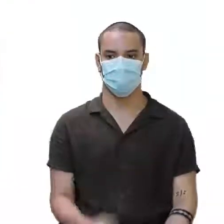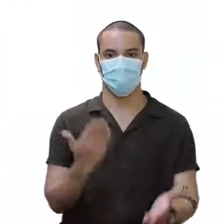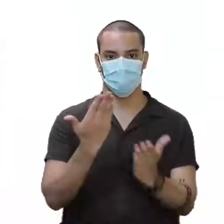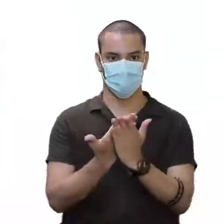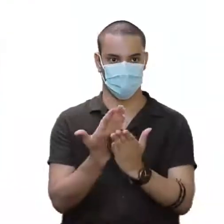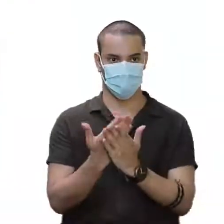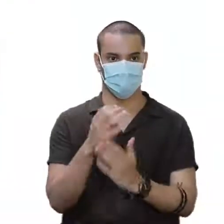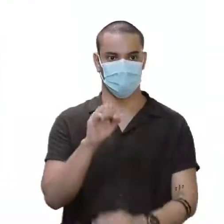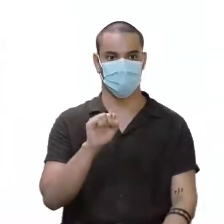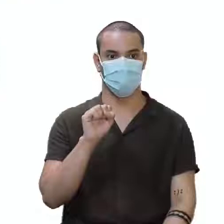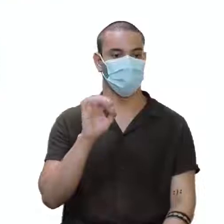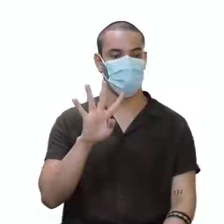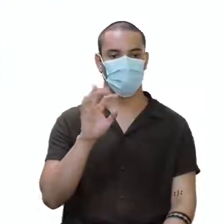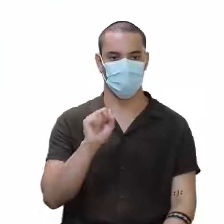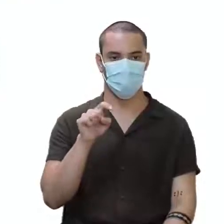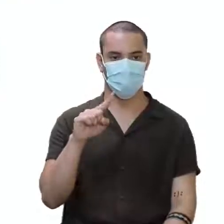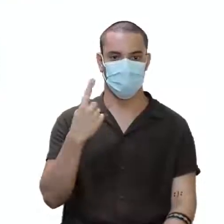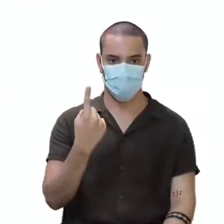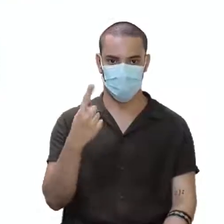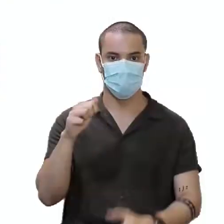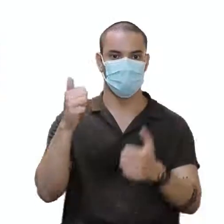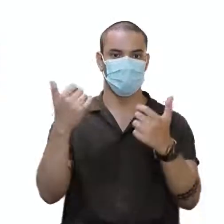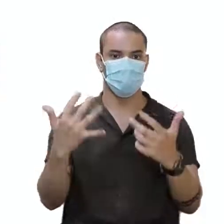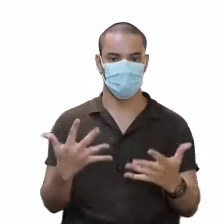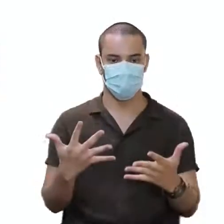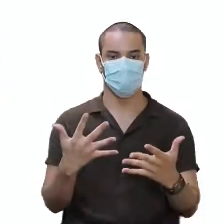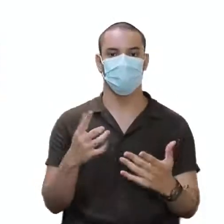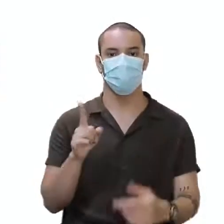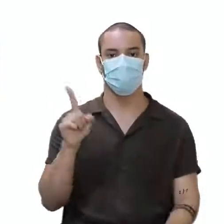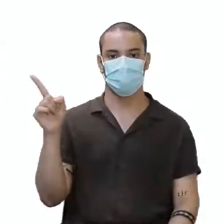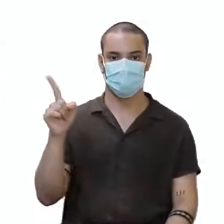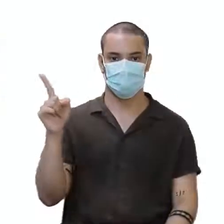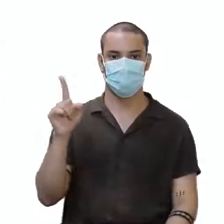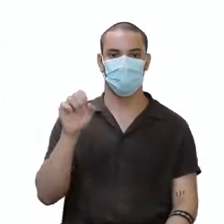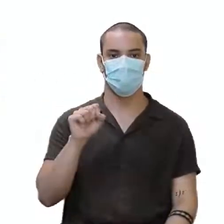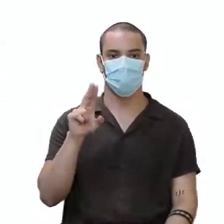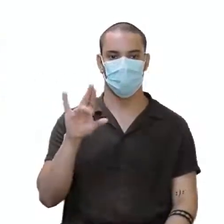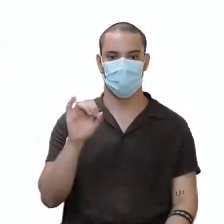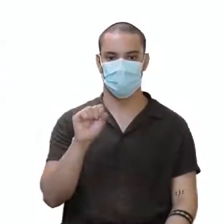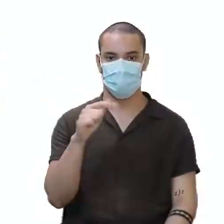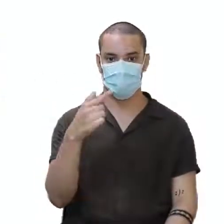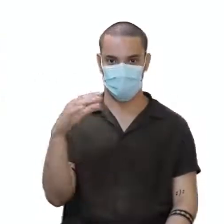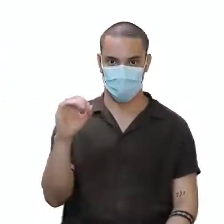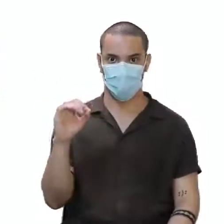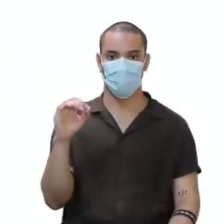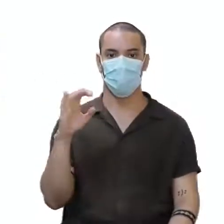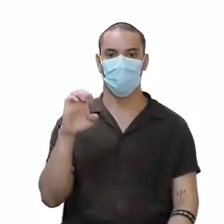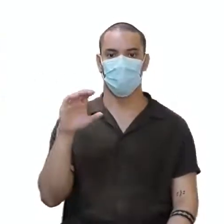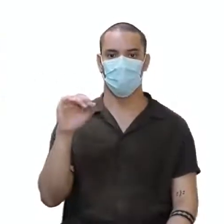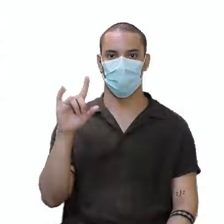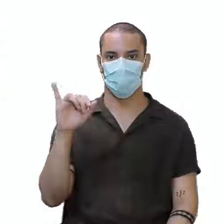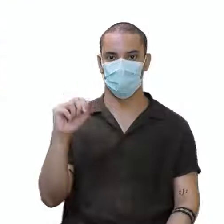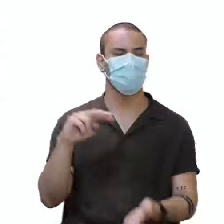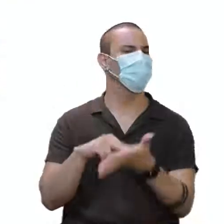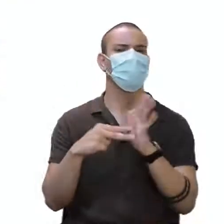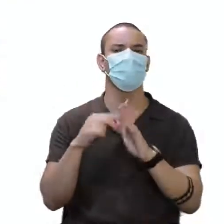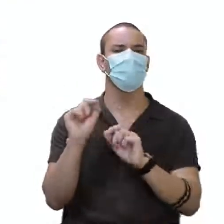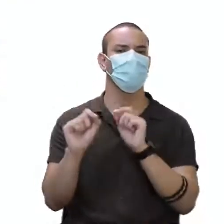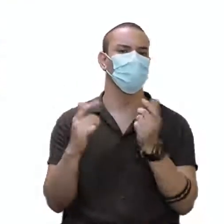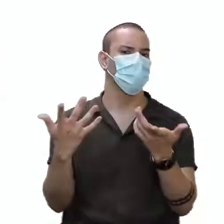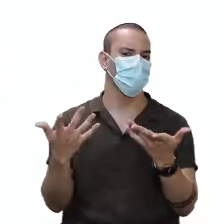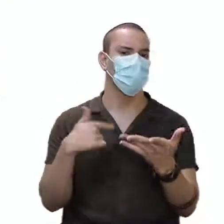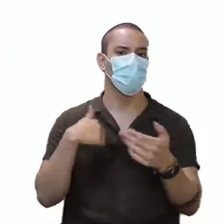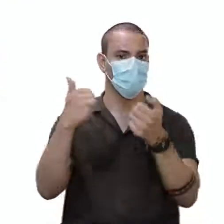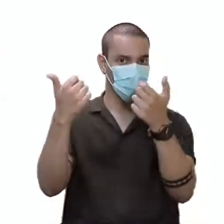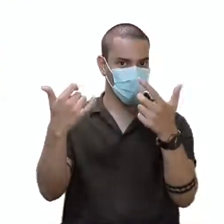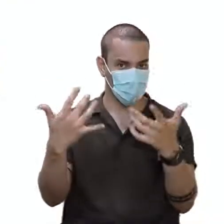Aula 48.1, falamos sobre sucessão ecológica, tá? E aí a gente vai entender o que seria isso,